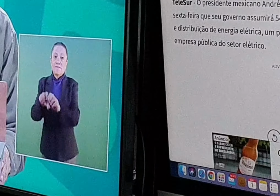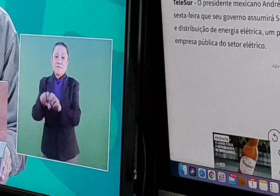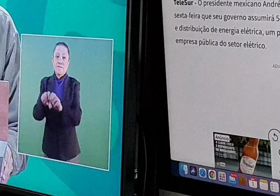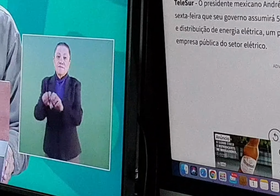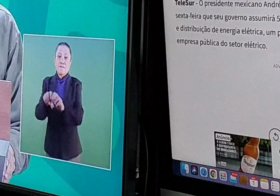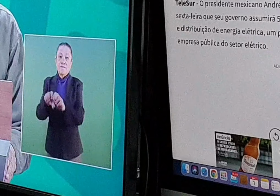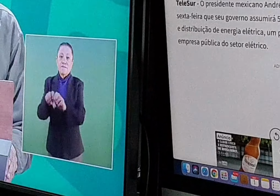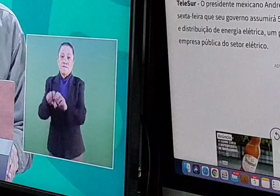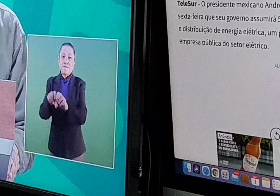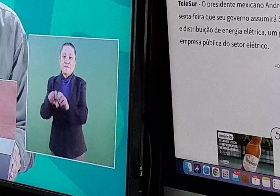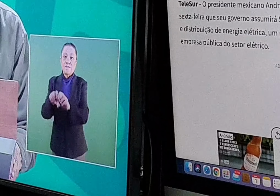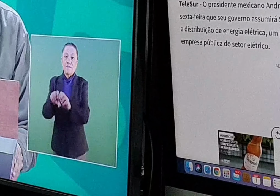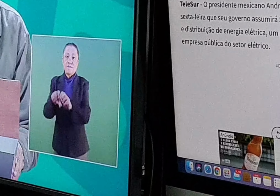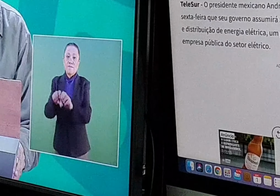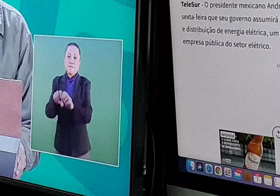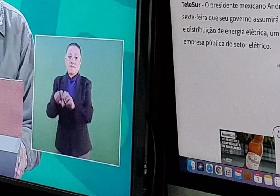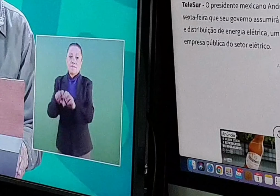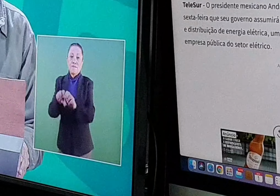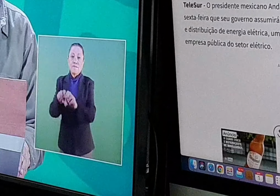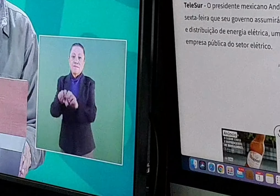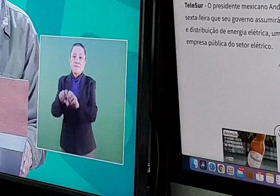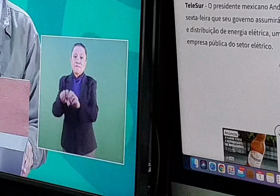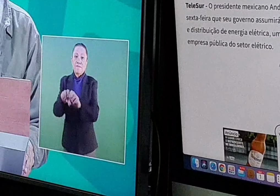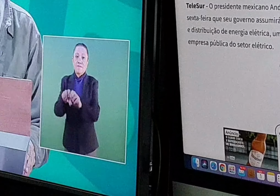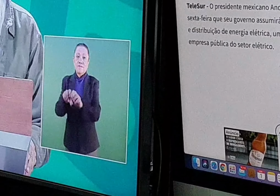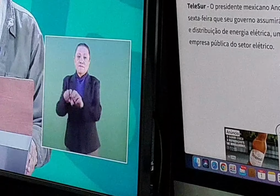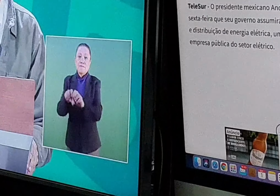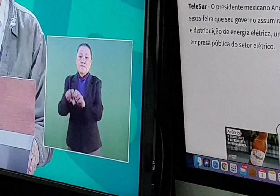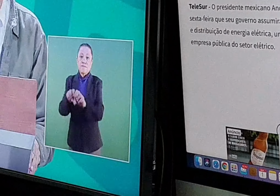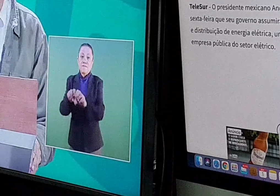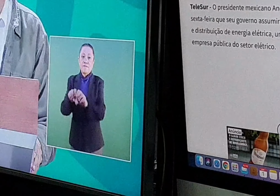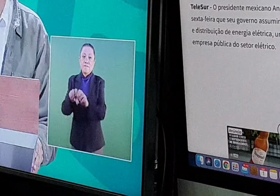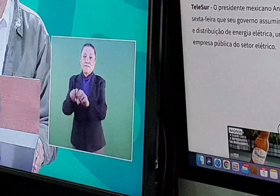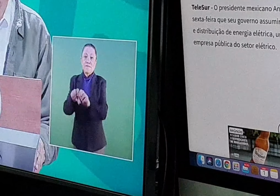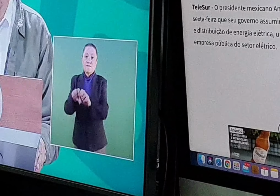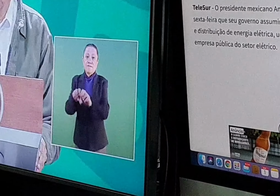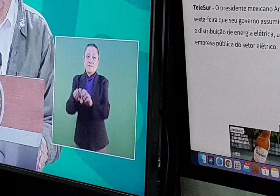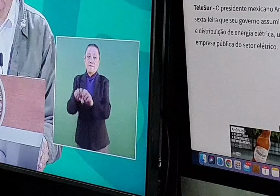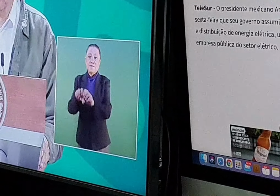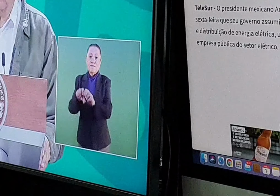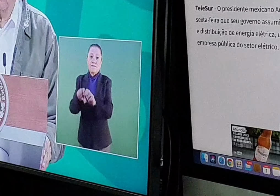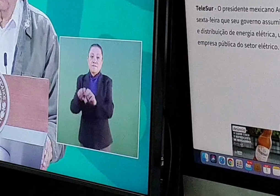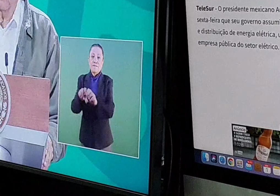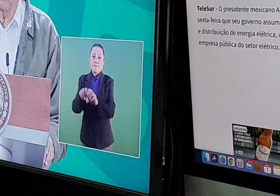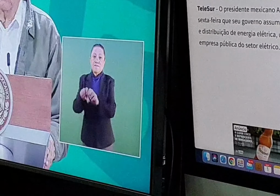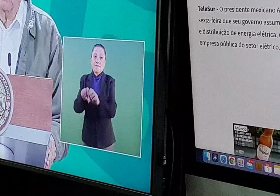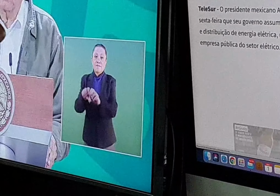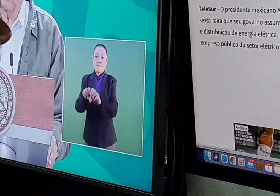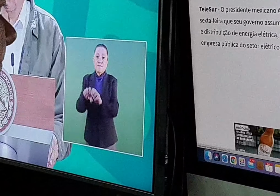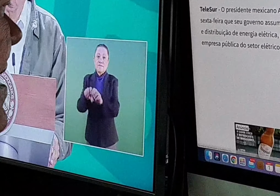de Eletricidade para a produção e distribuição de energia elétrica. Um passo que, em sua